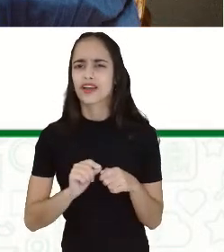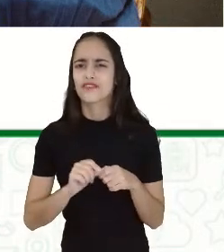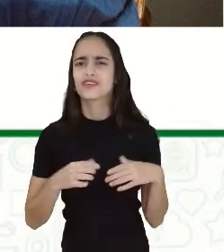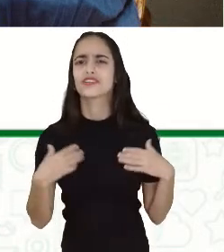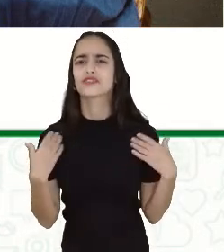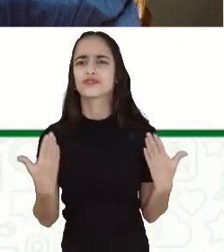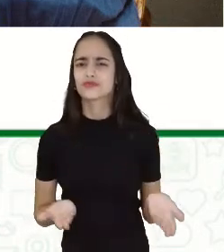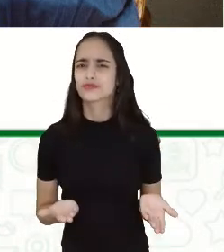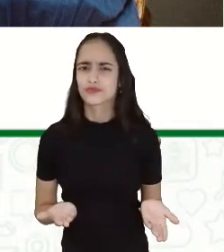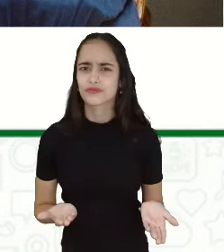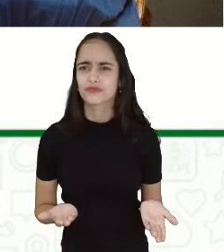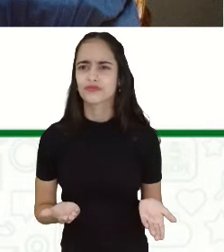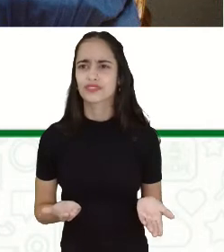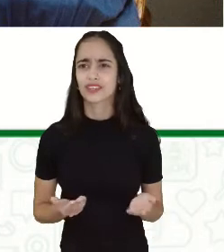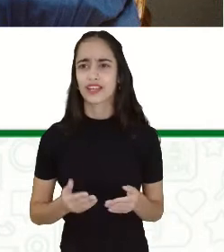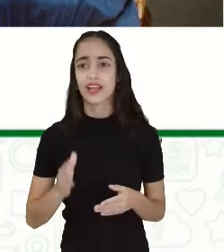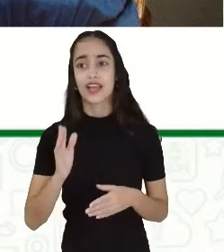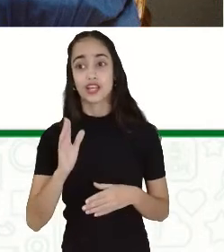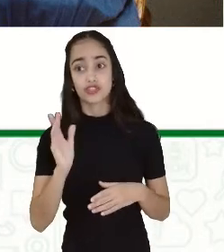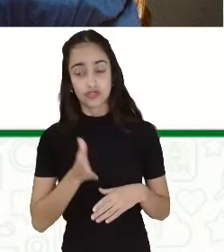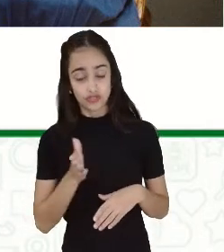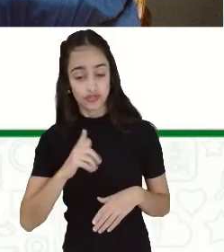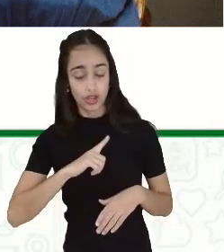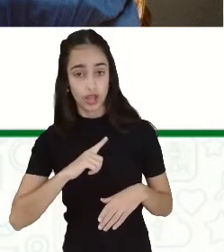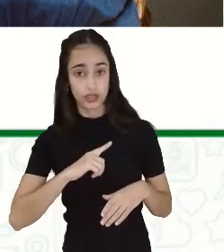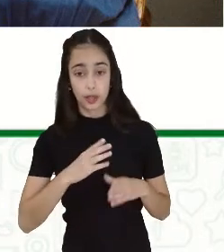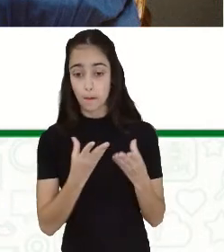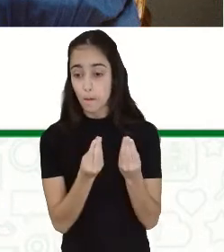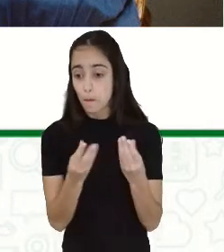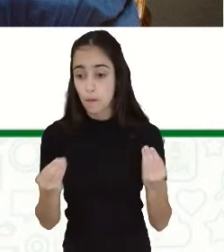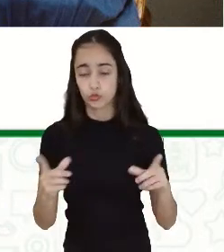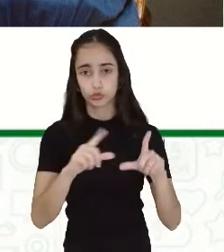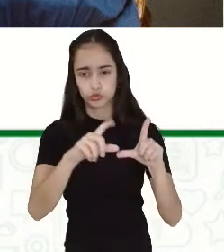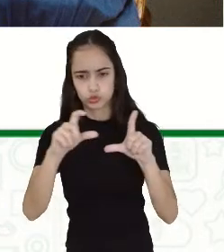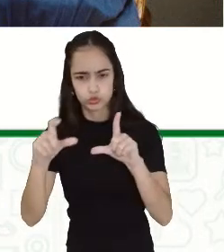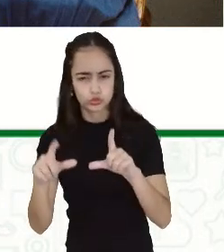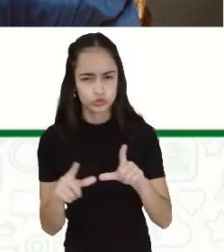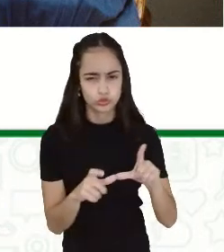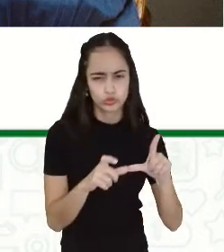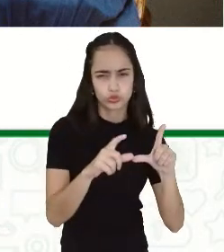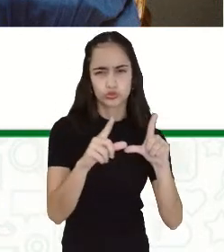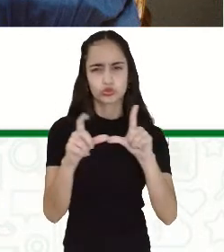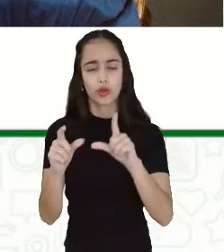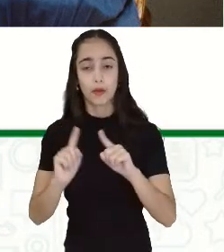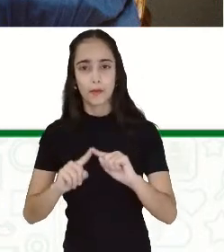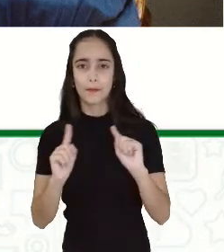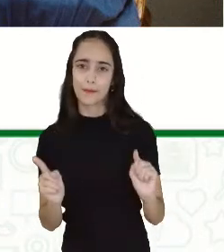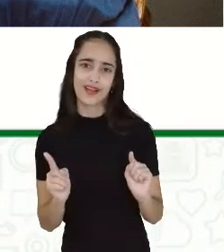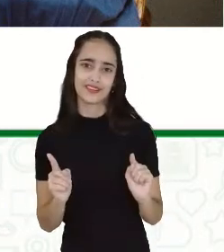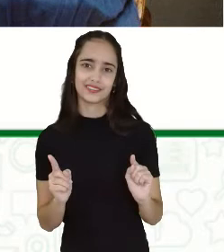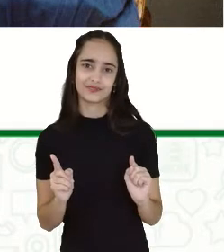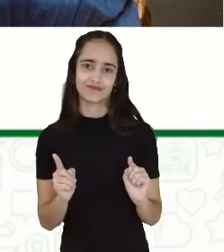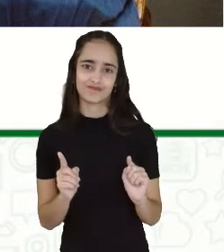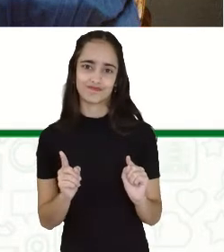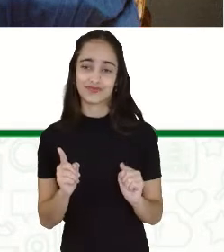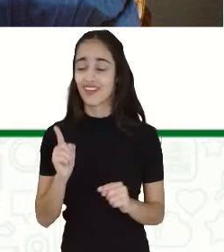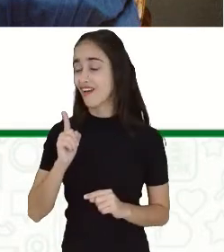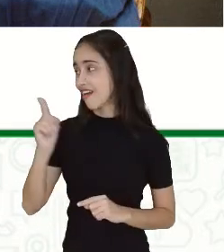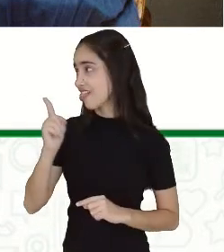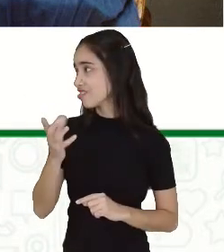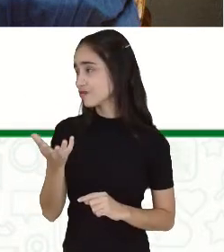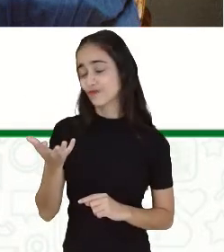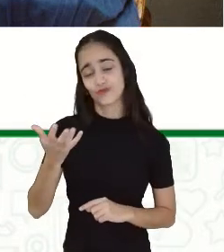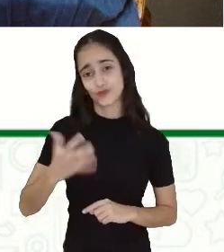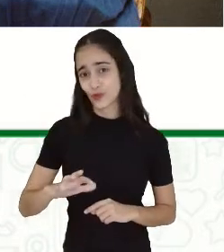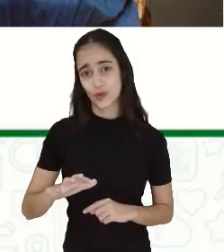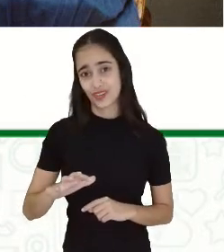a rainha foi muito fotografada por fotógrafos de todos os lugares do mundo mas ela não queria uma fotografia ela queria